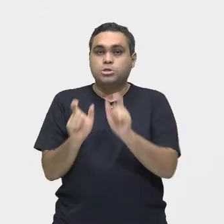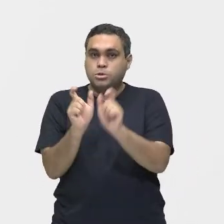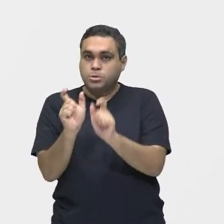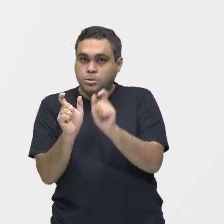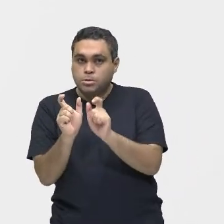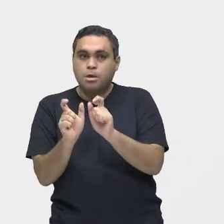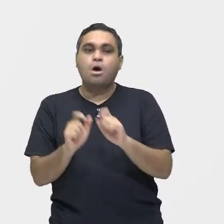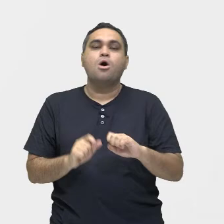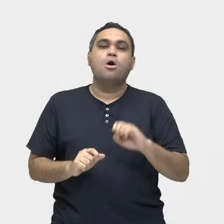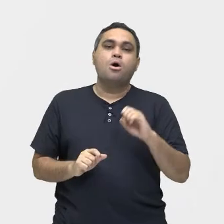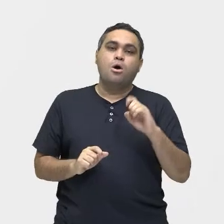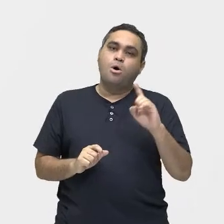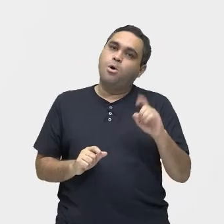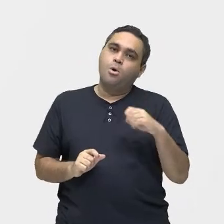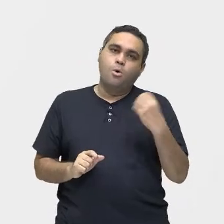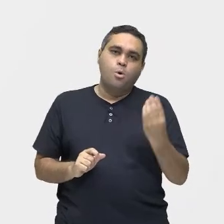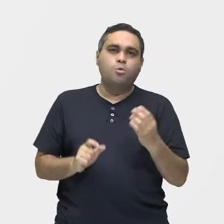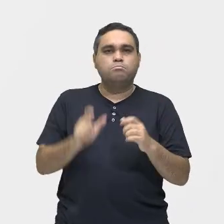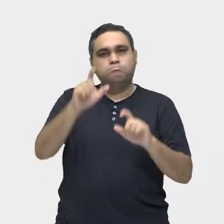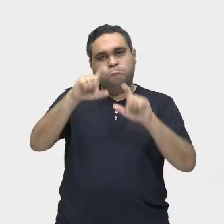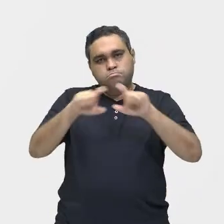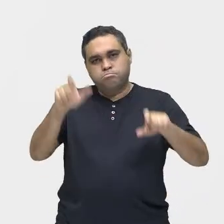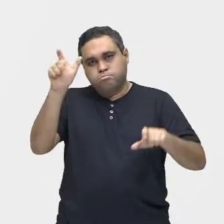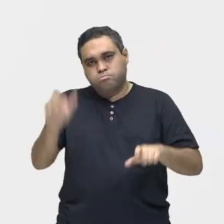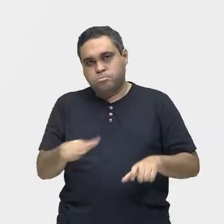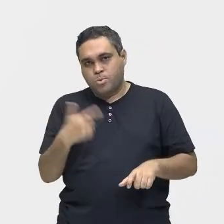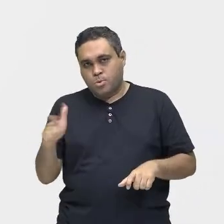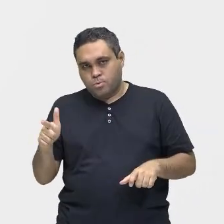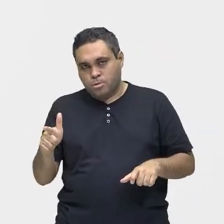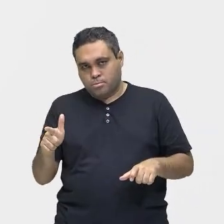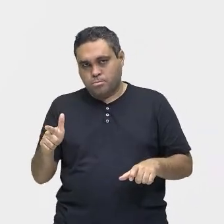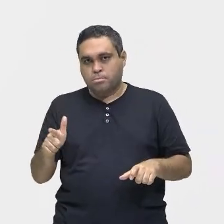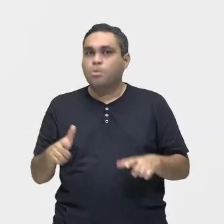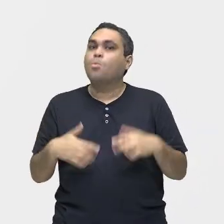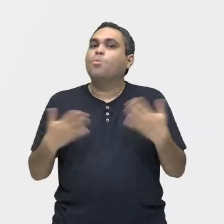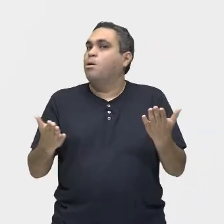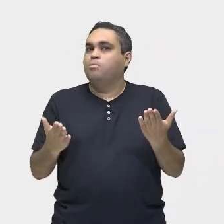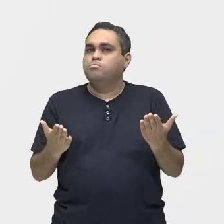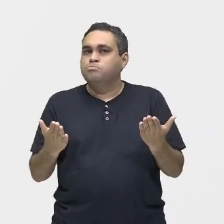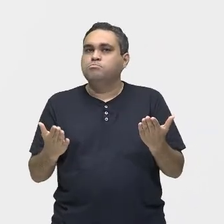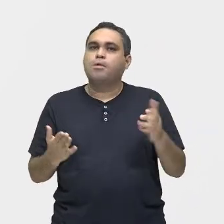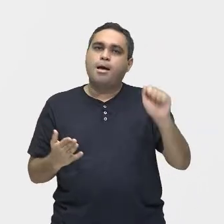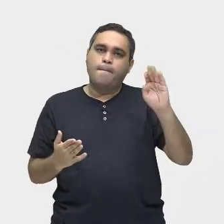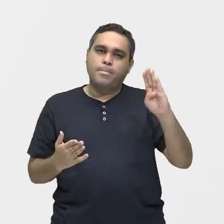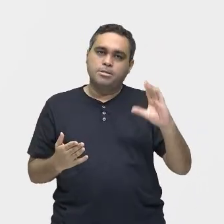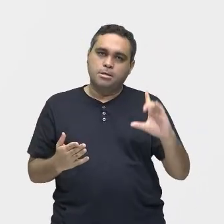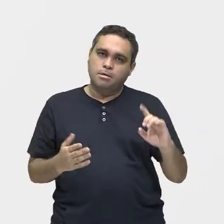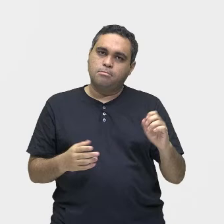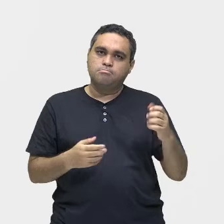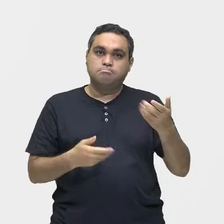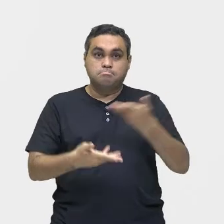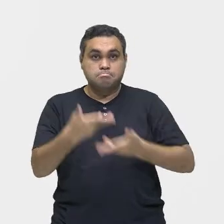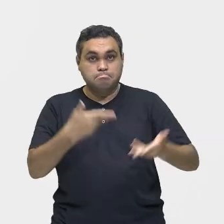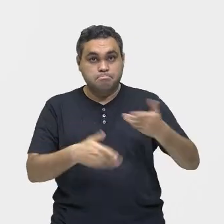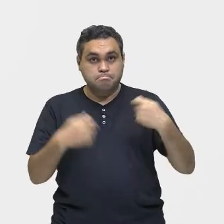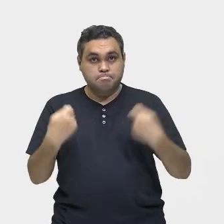sem sujeito. Vamos lá, examinando e marcando. Quero ver a participação de todos.